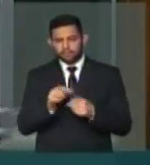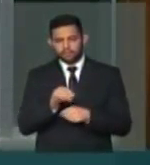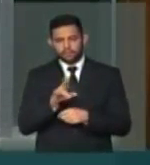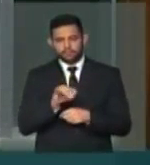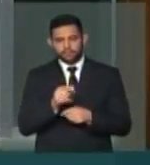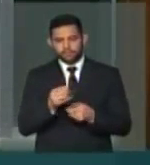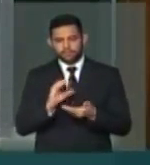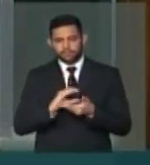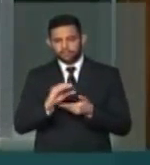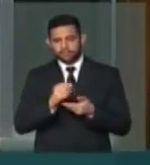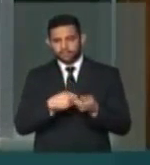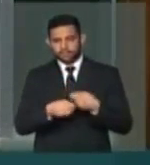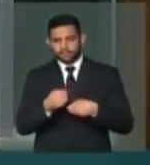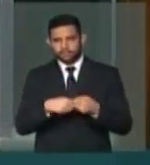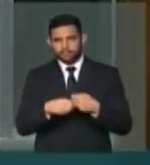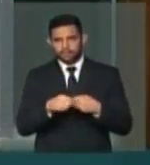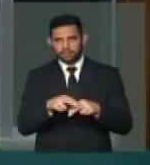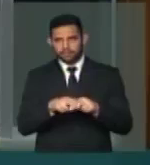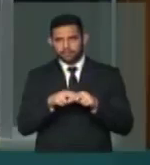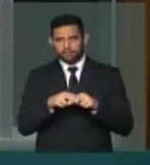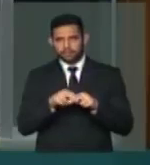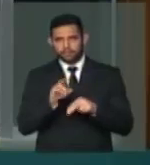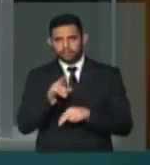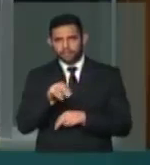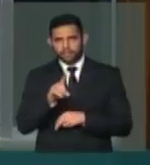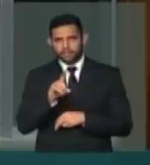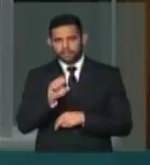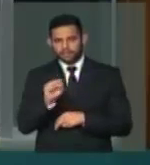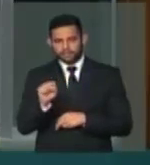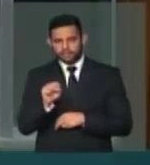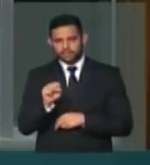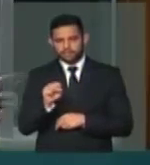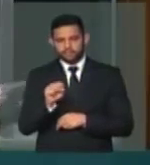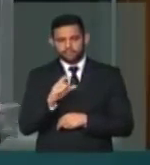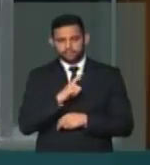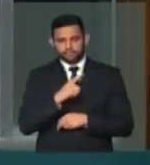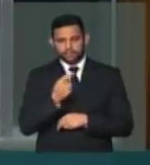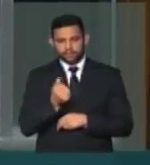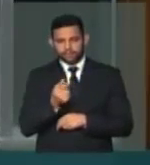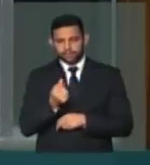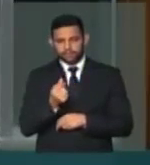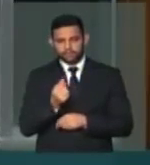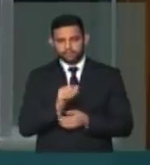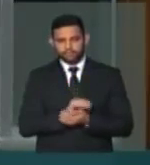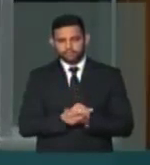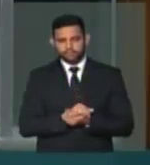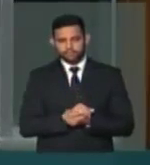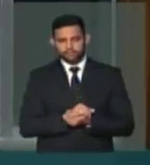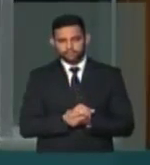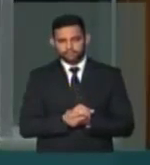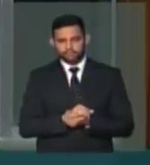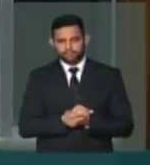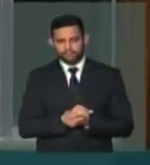de financiamento através do BNDES, e que tenha dinheiro,